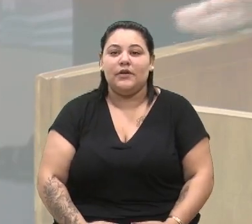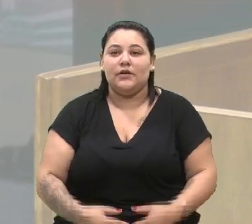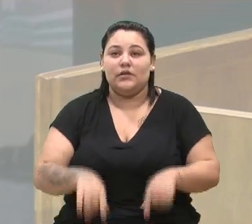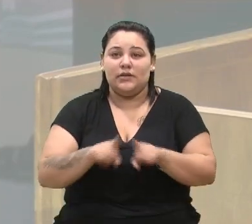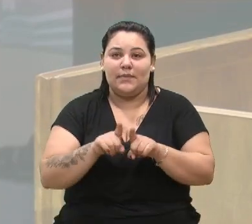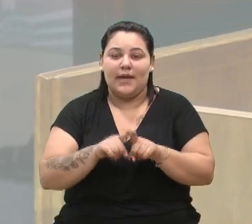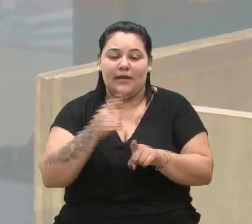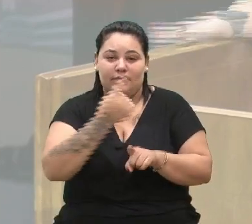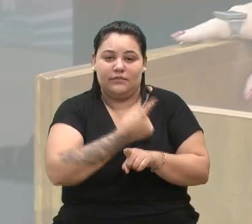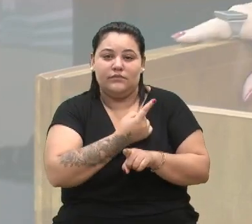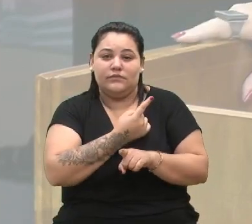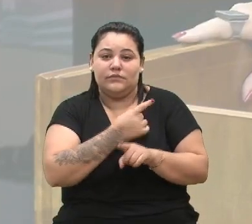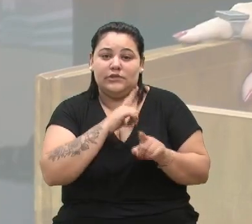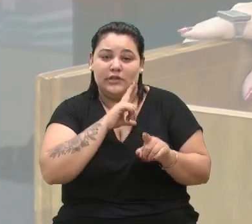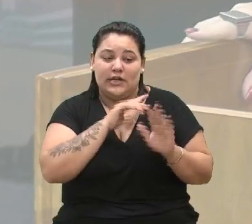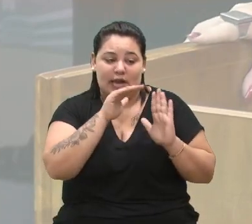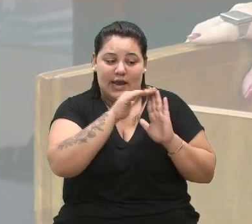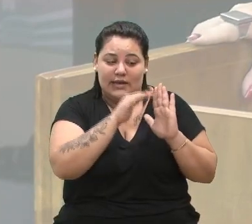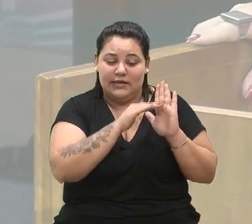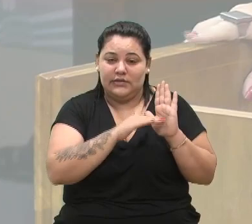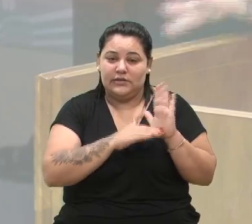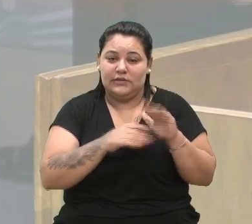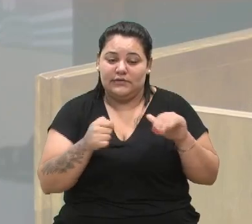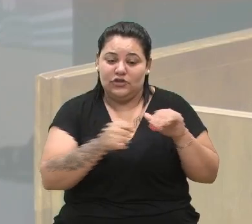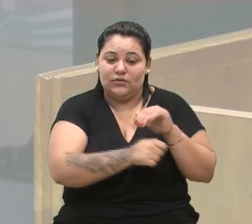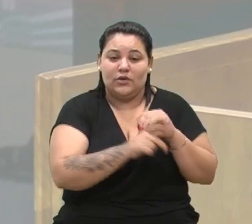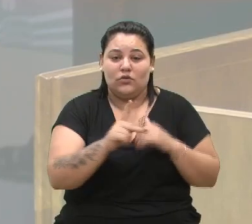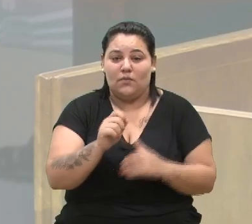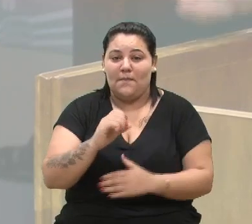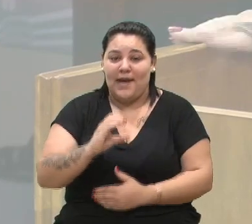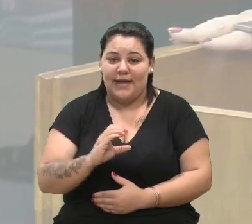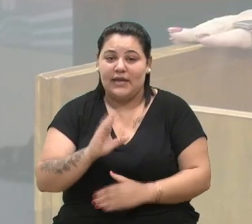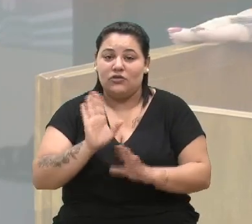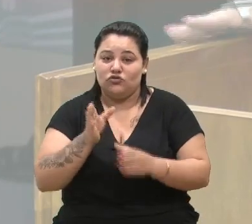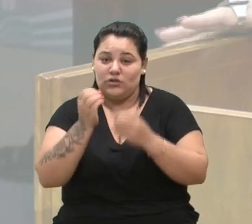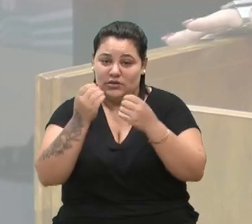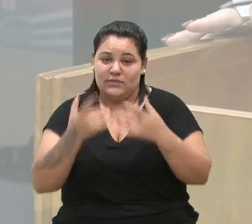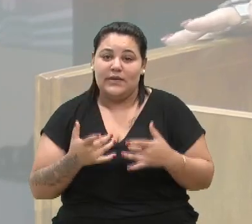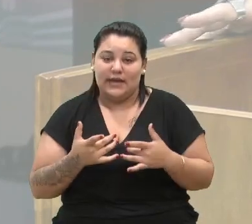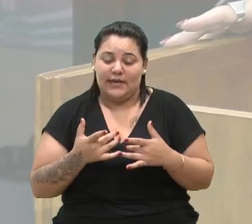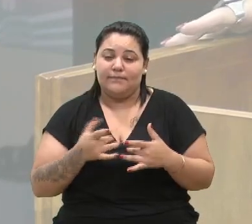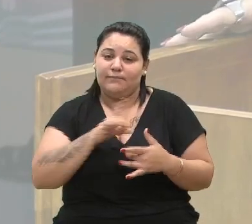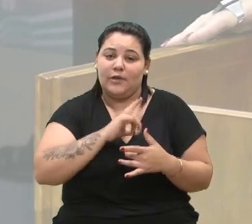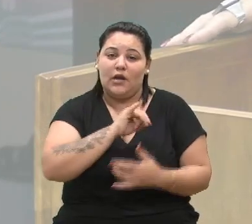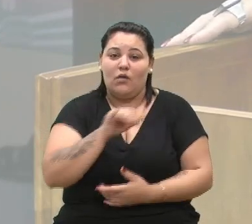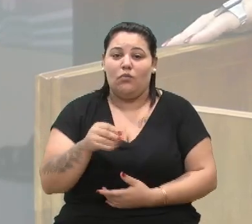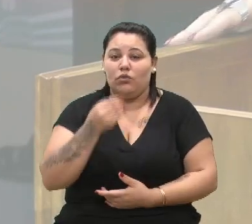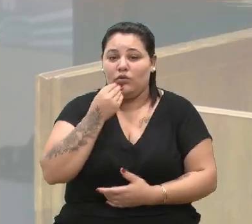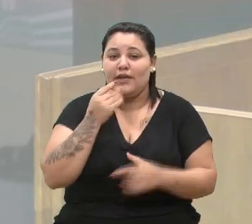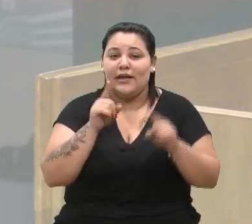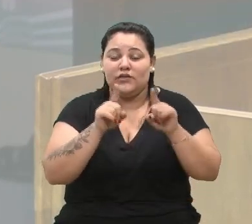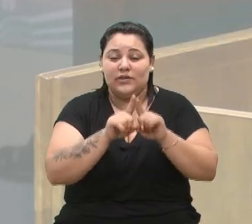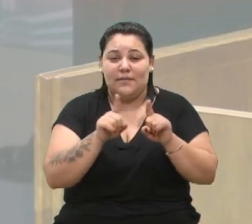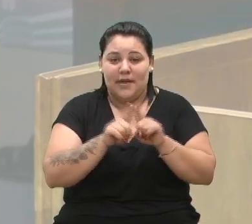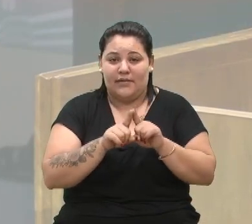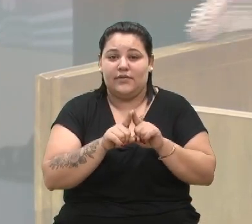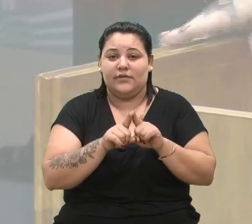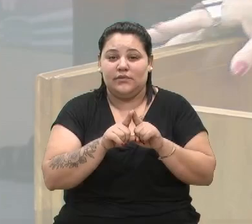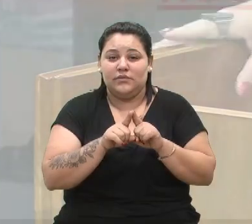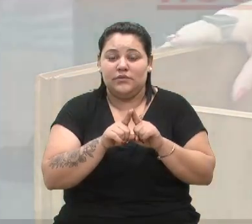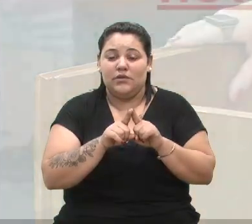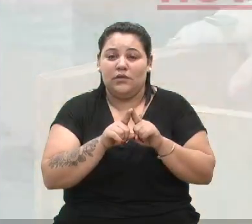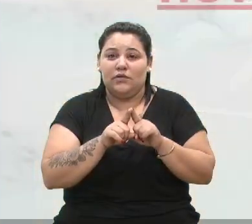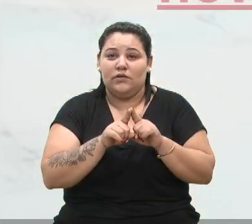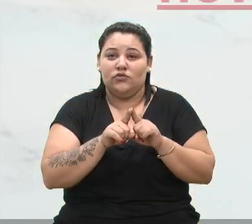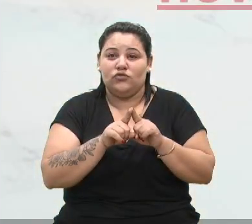Aí também a lista de investimento no PAC, que eu falei, né, a grande possibilidade que nós temos de colocar